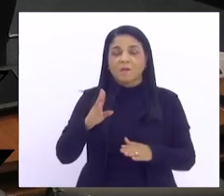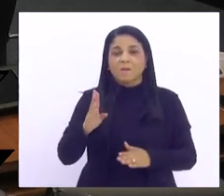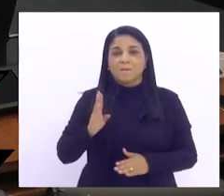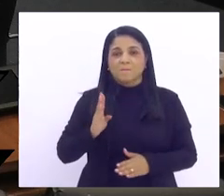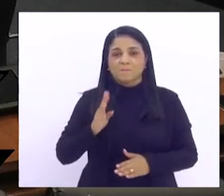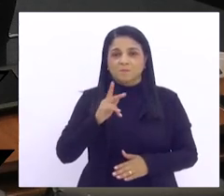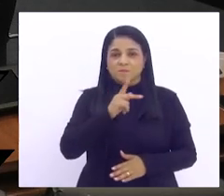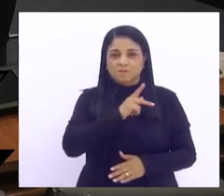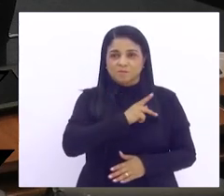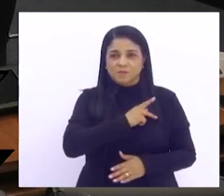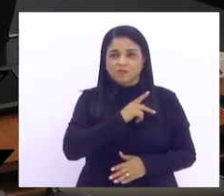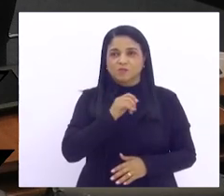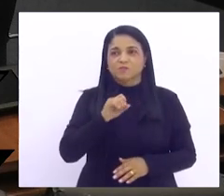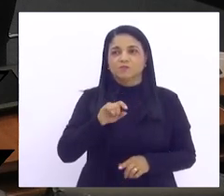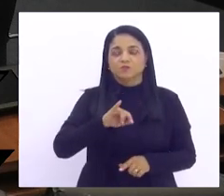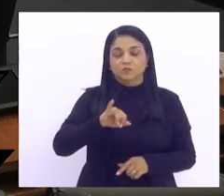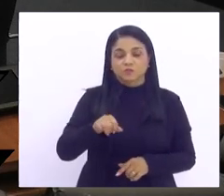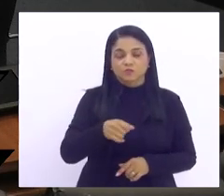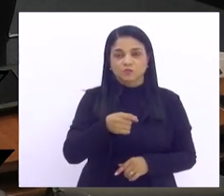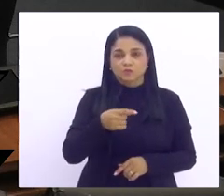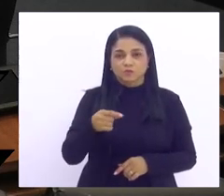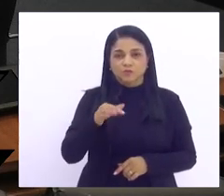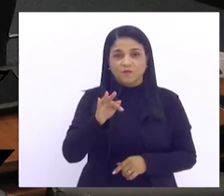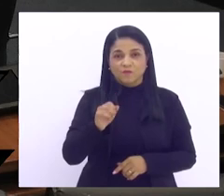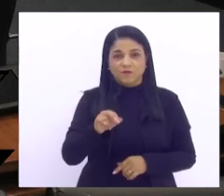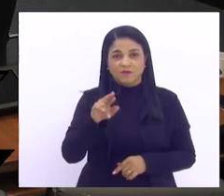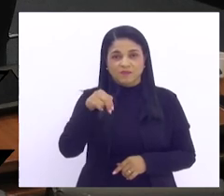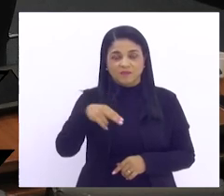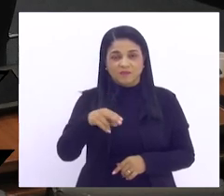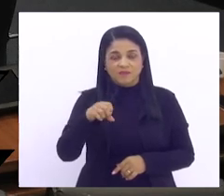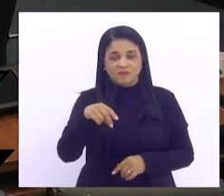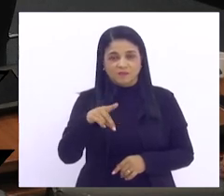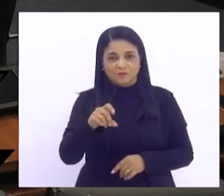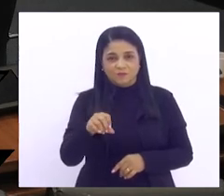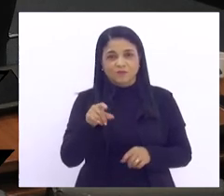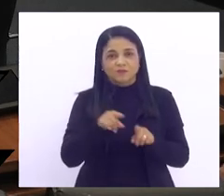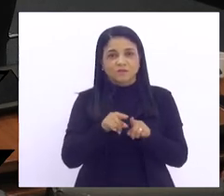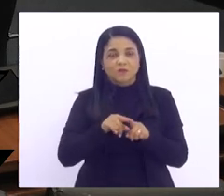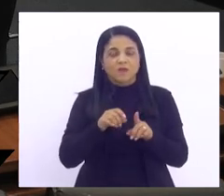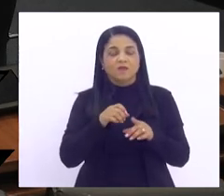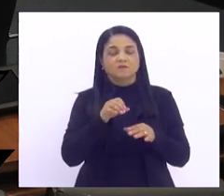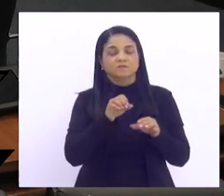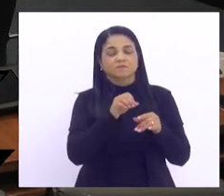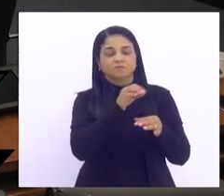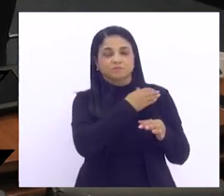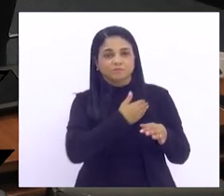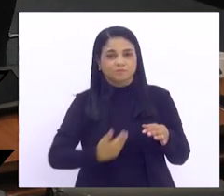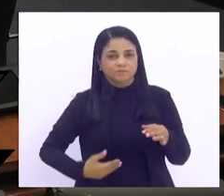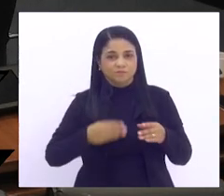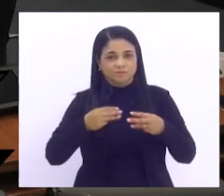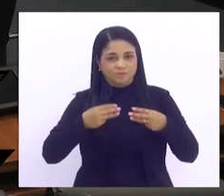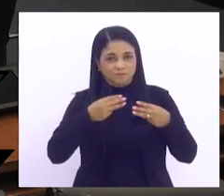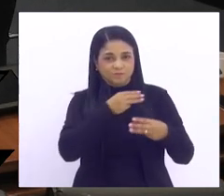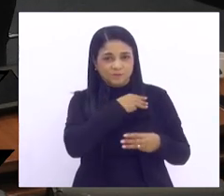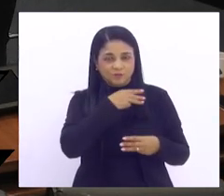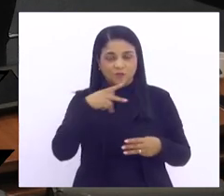Apostólica Pessoal São João Maria Vianney, Dom Fernando Rifan, e ao Procurador-Geral do Ministério Público de Contas do Estado do Rio de Janeiro, Dr. Henrique